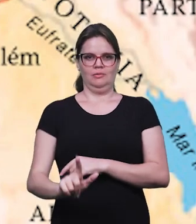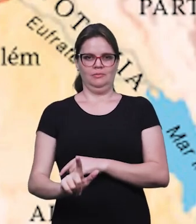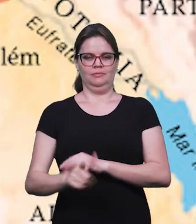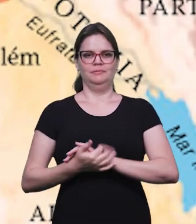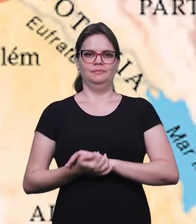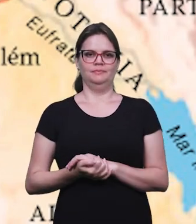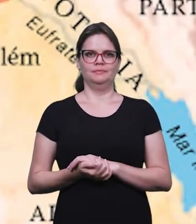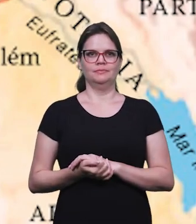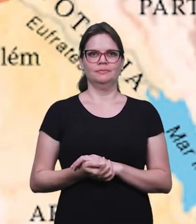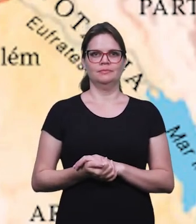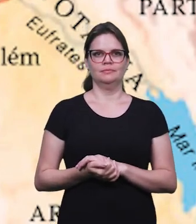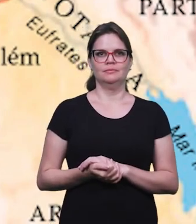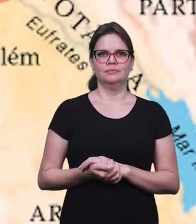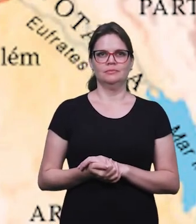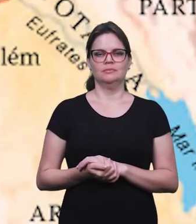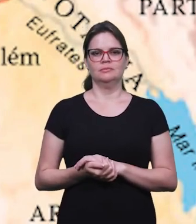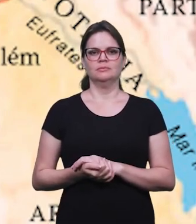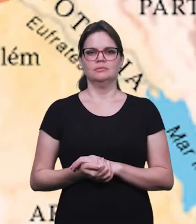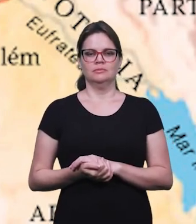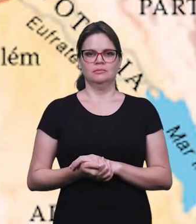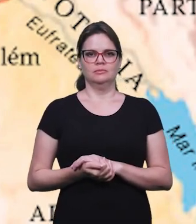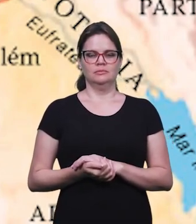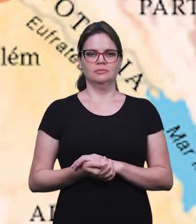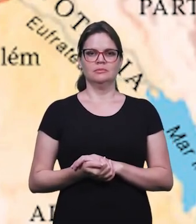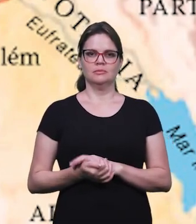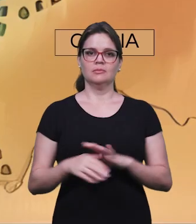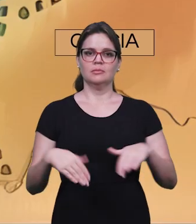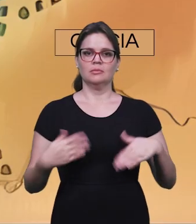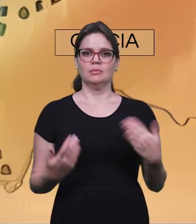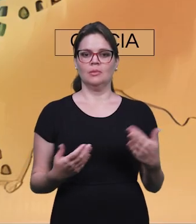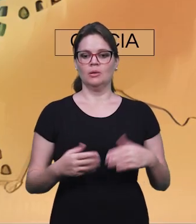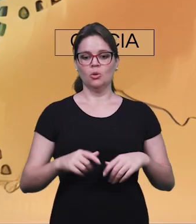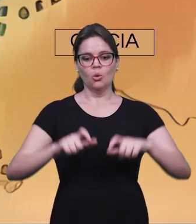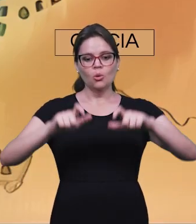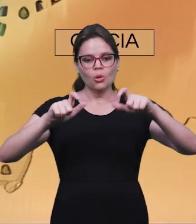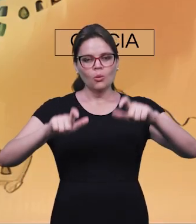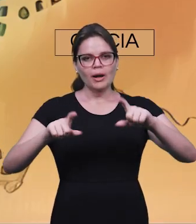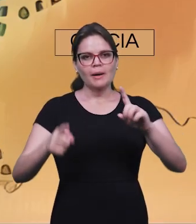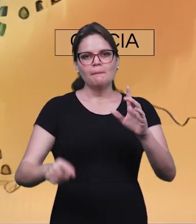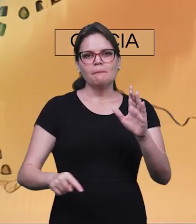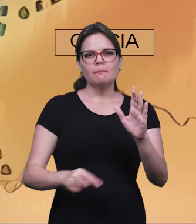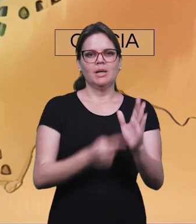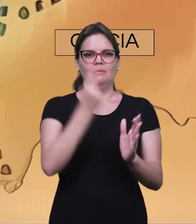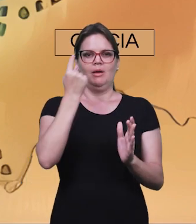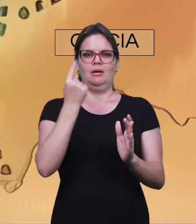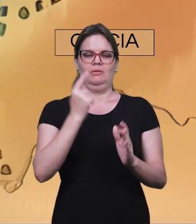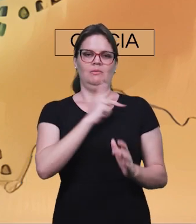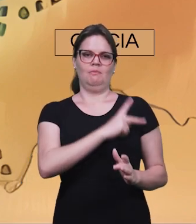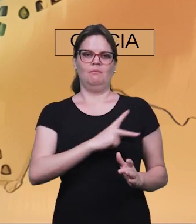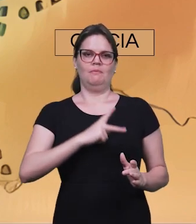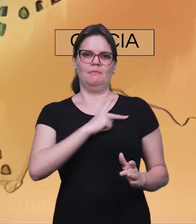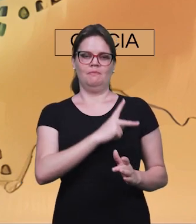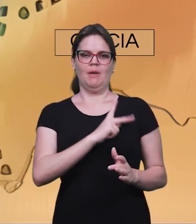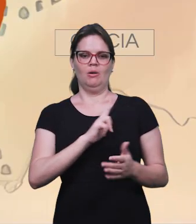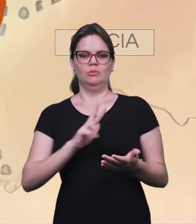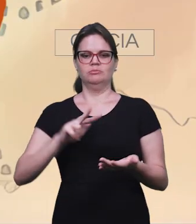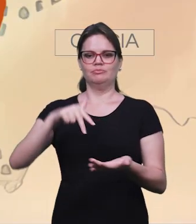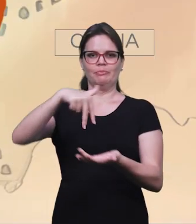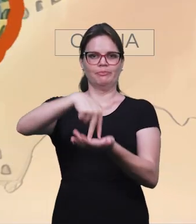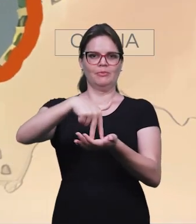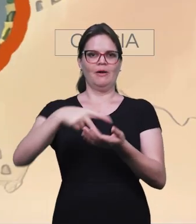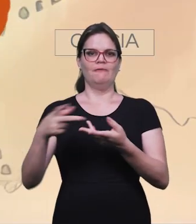Paulo visitou, ou melhor, está no local da primeira viagem missionária de